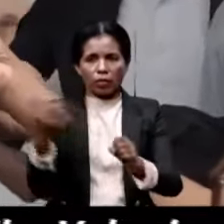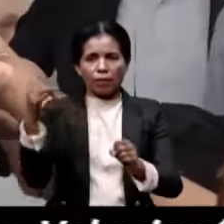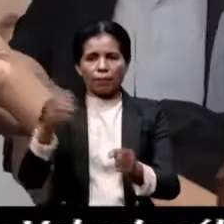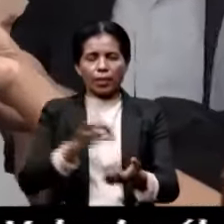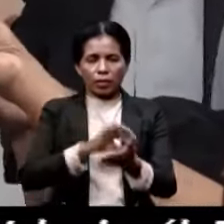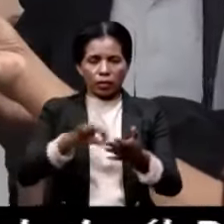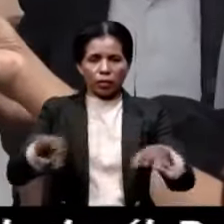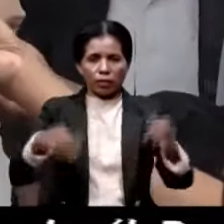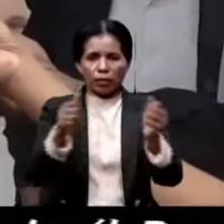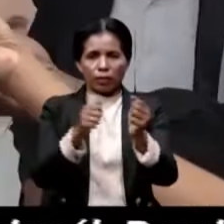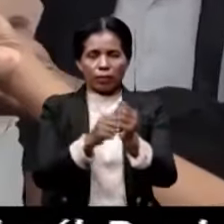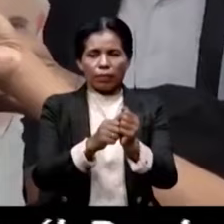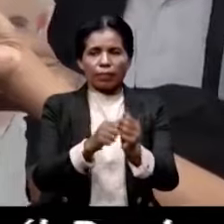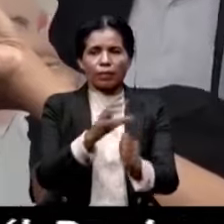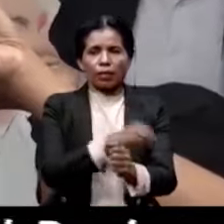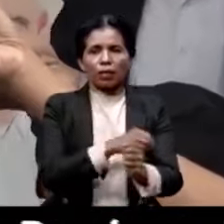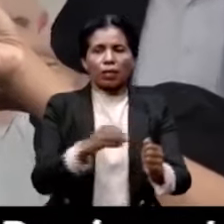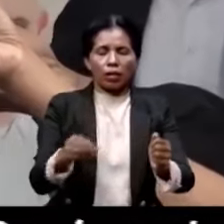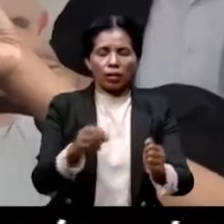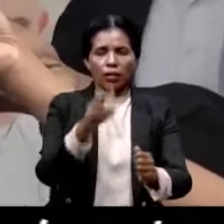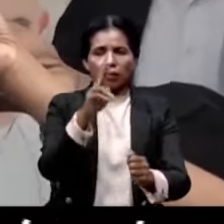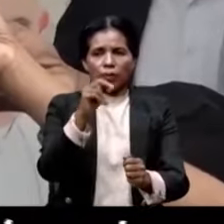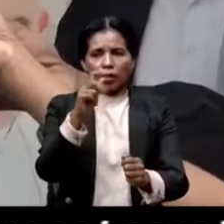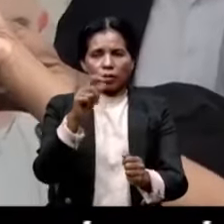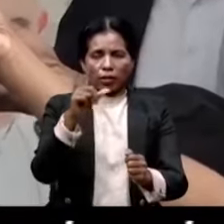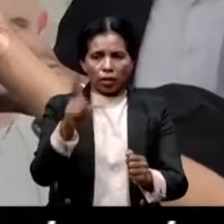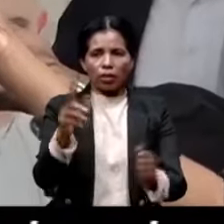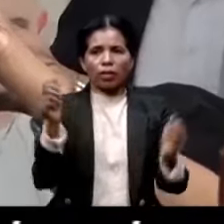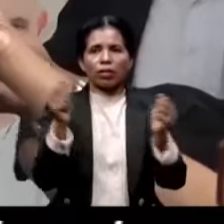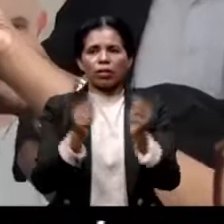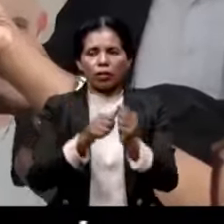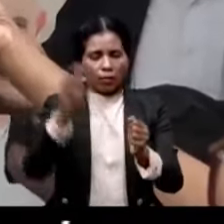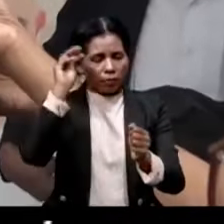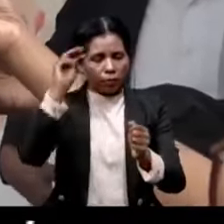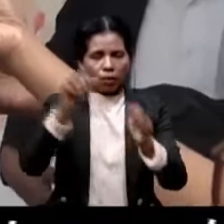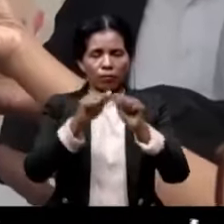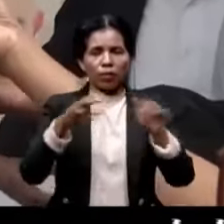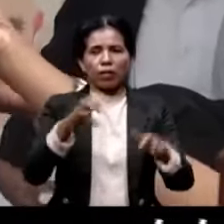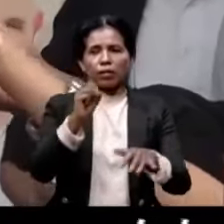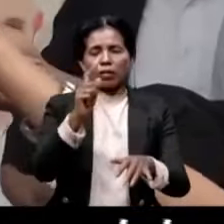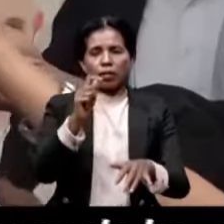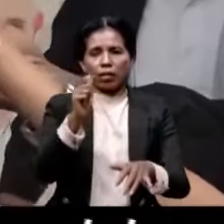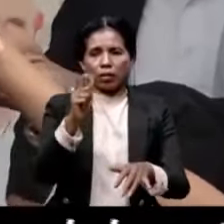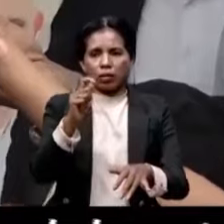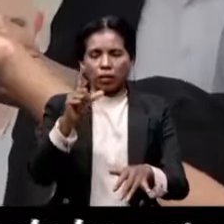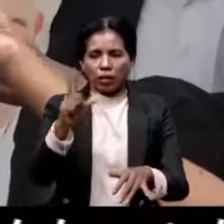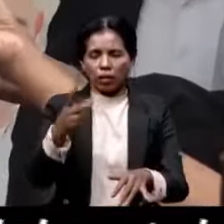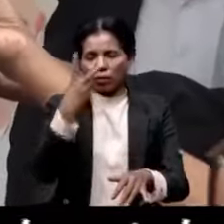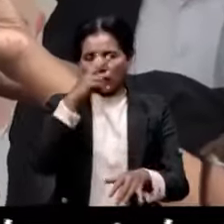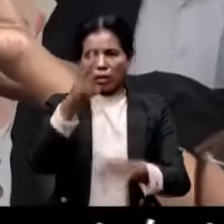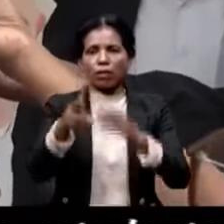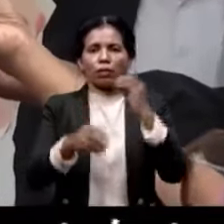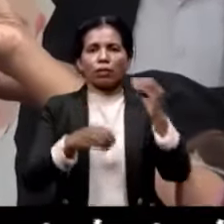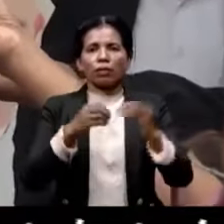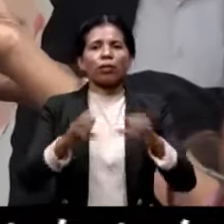entendimento, acordo de cooperação entre o UNTEL e o Ministério da Administração Estatal, a Tuca